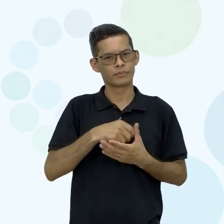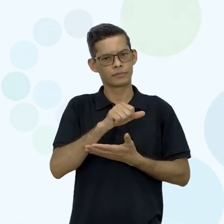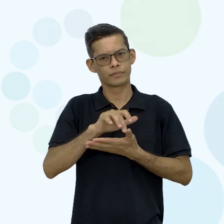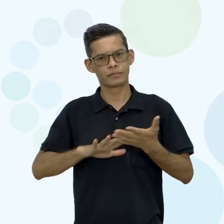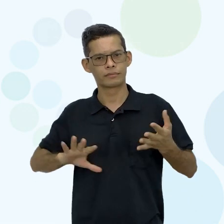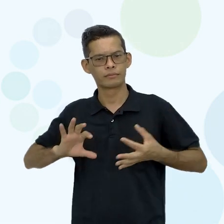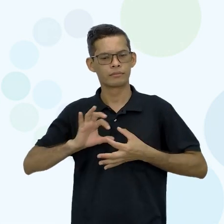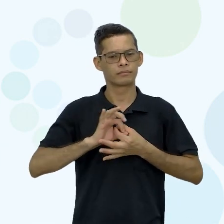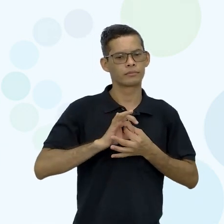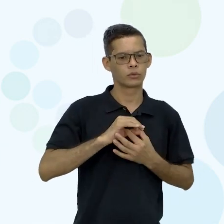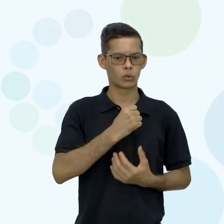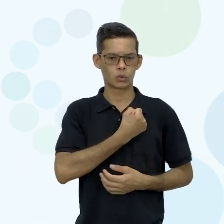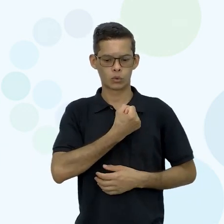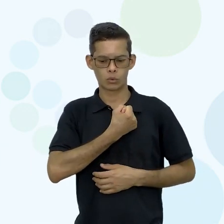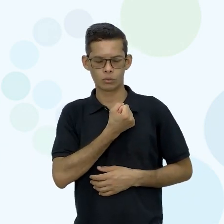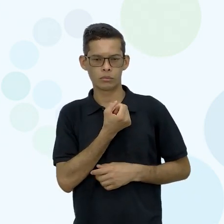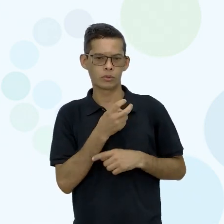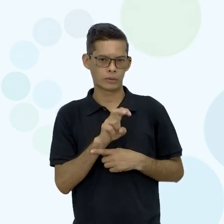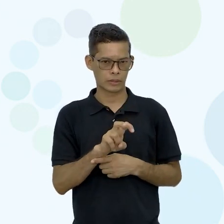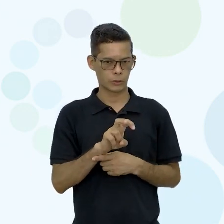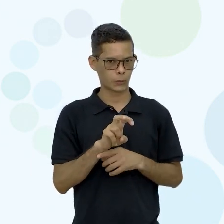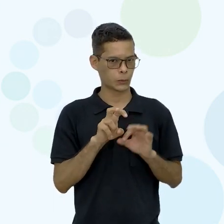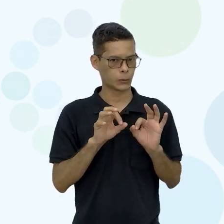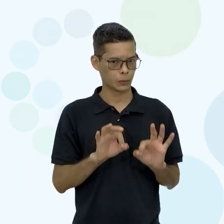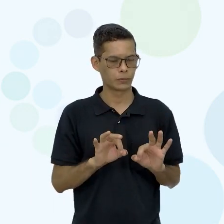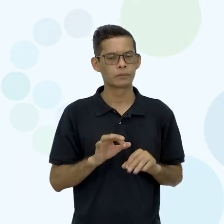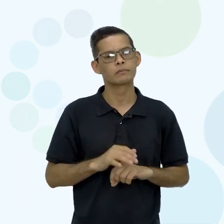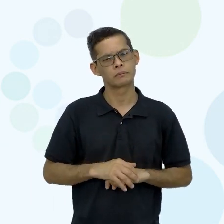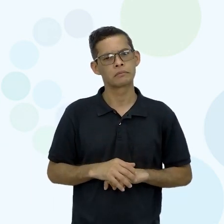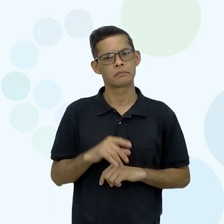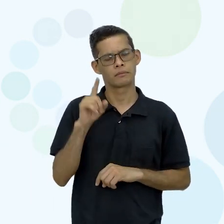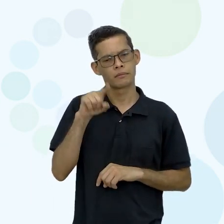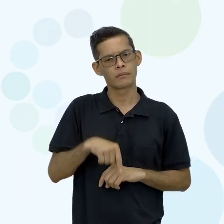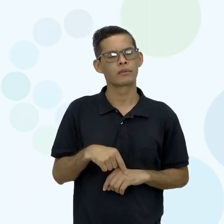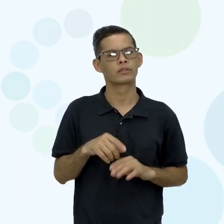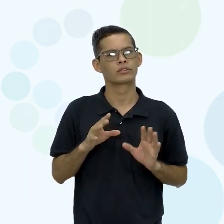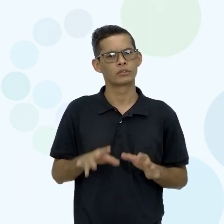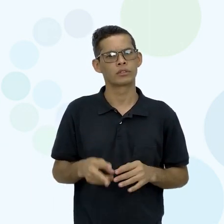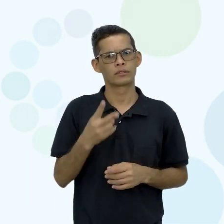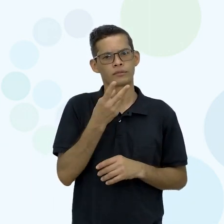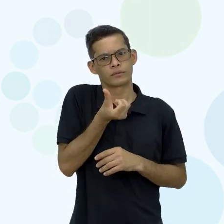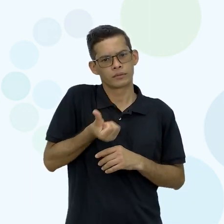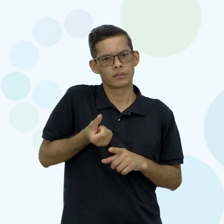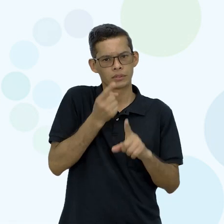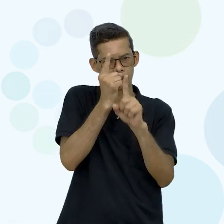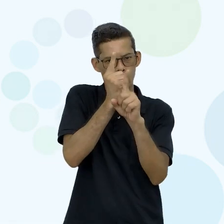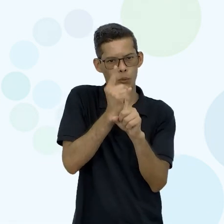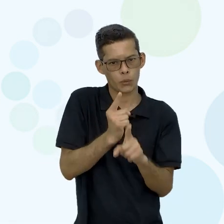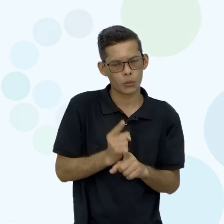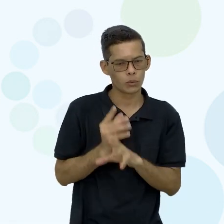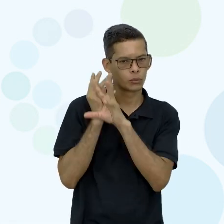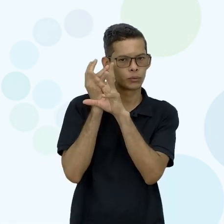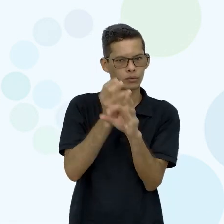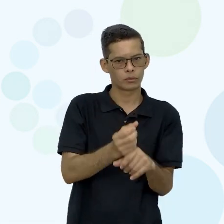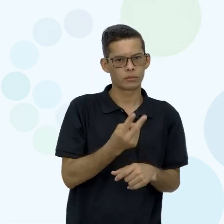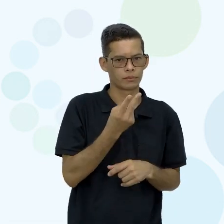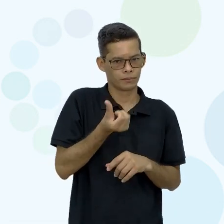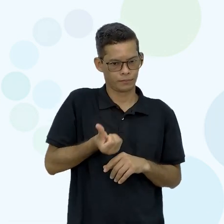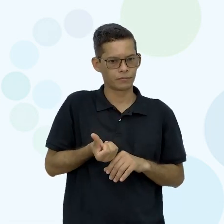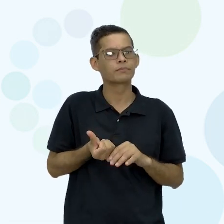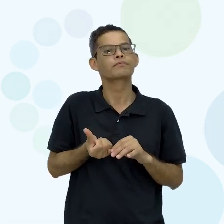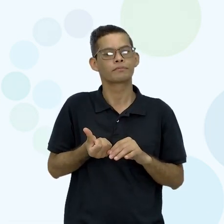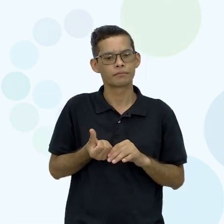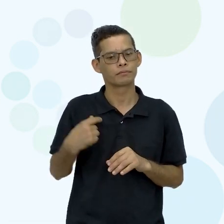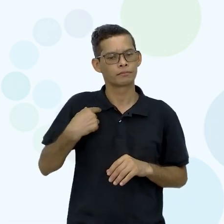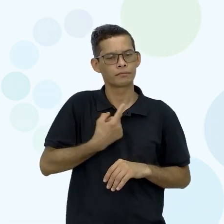integrada número 5. Esse é o 26º encontro e a gente vai falar sobre